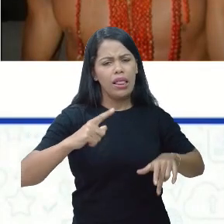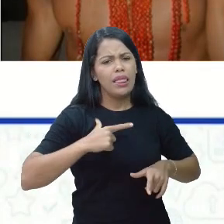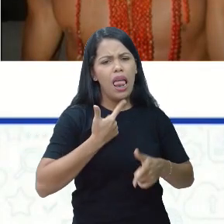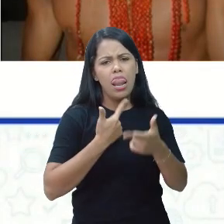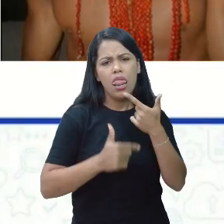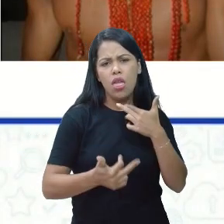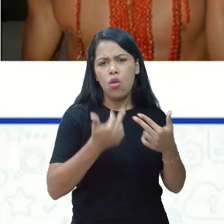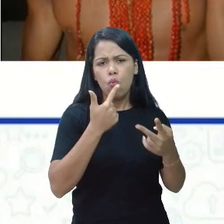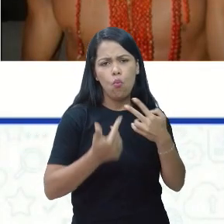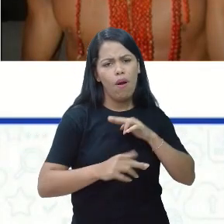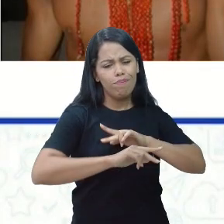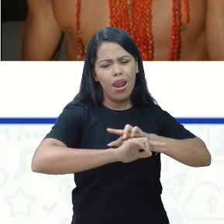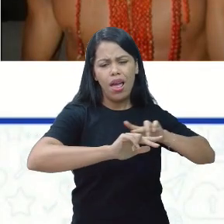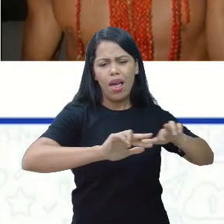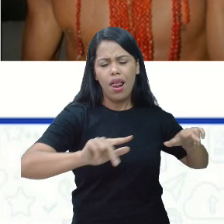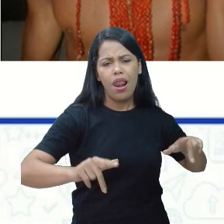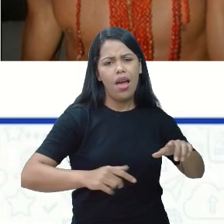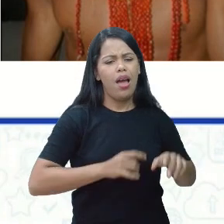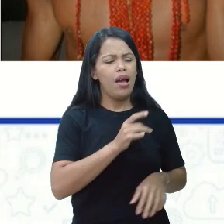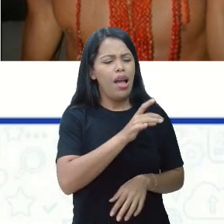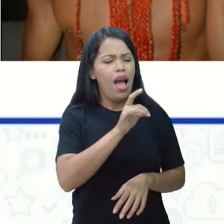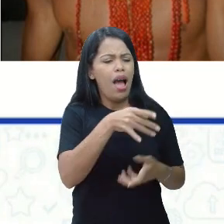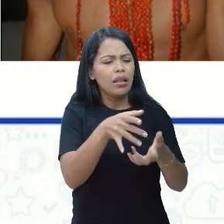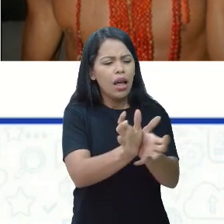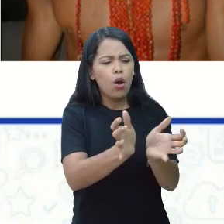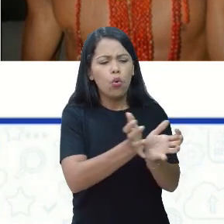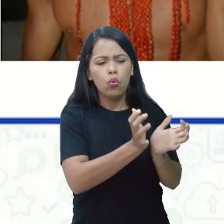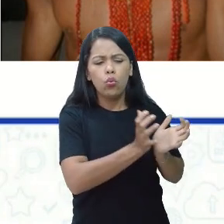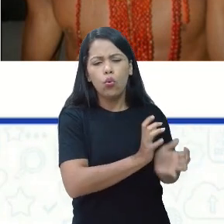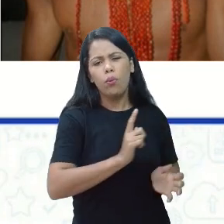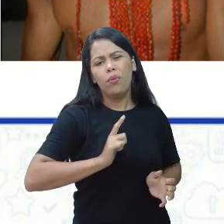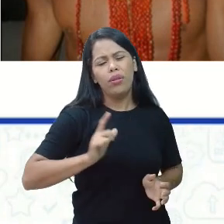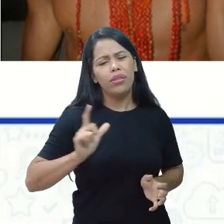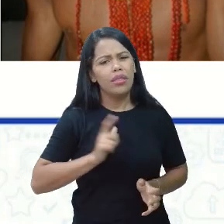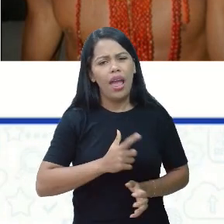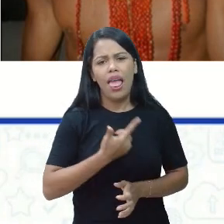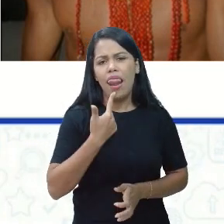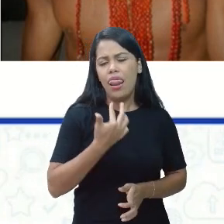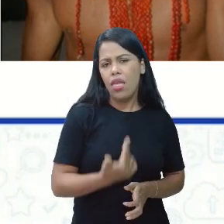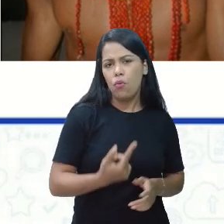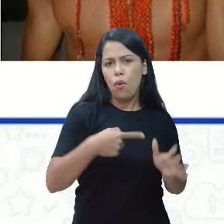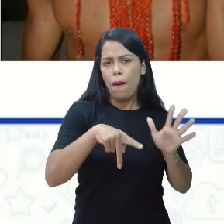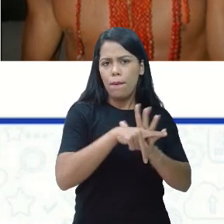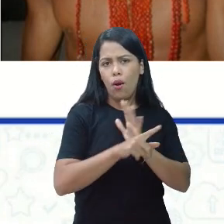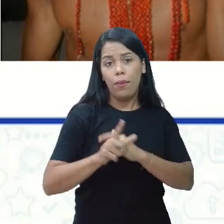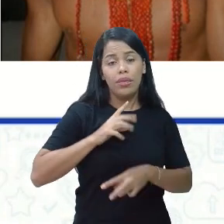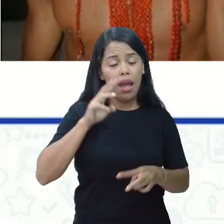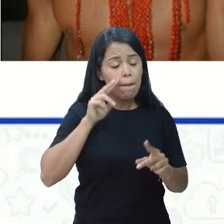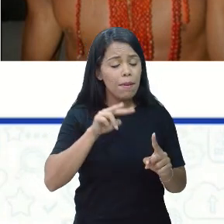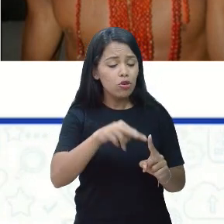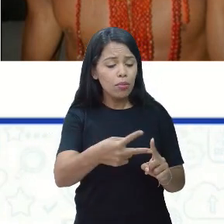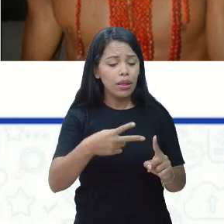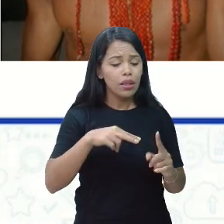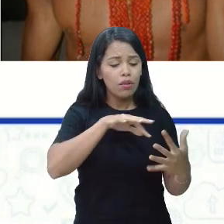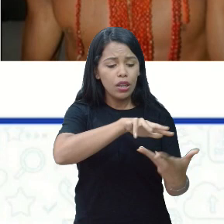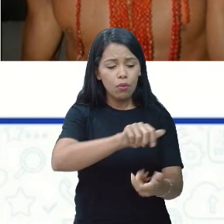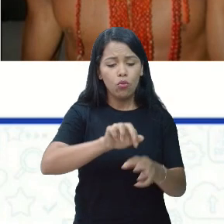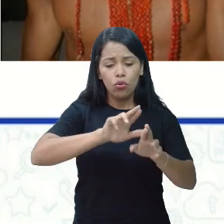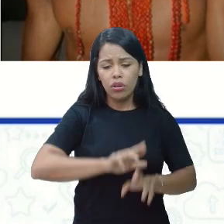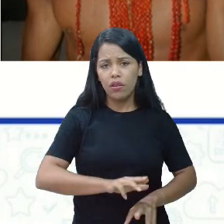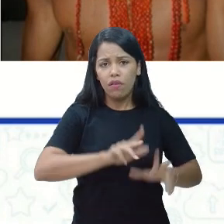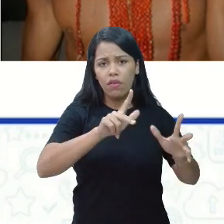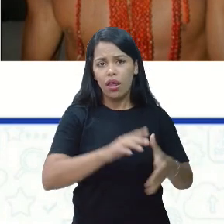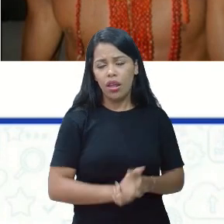línguas diferentes, né? Cada etnia tem a sua língua, eles têm visões de mundo diferentes, né? E eles